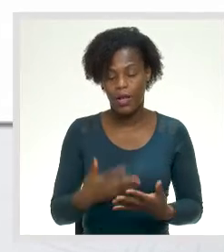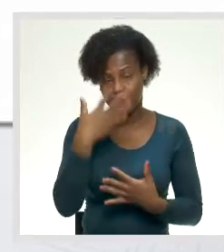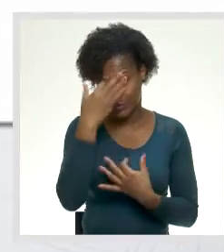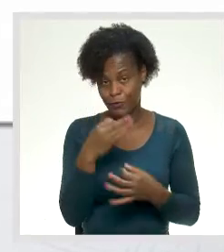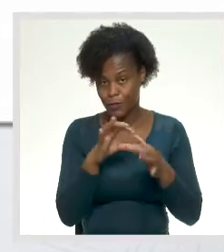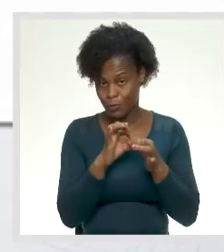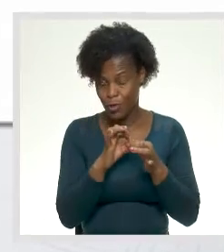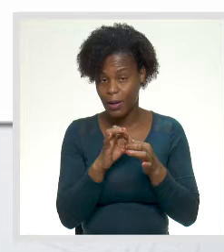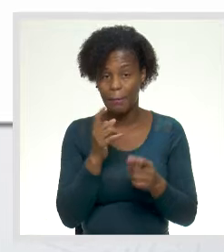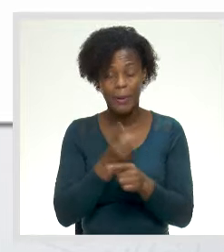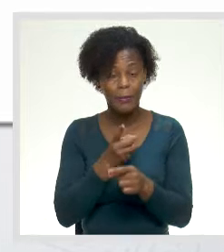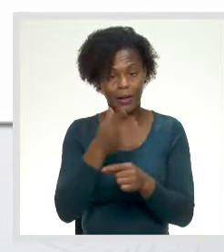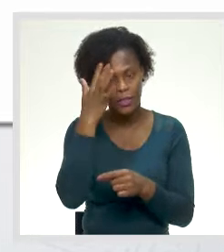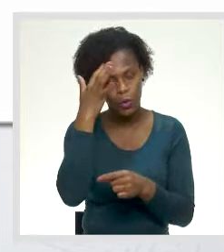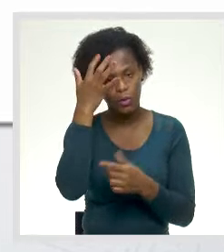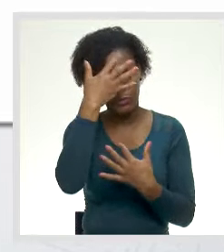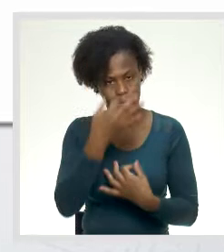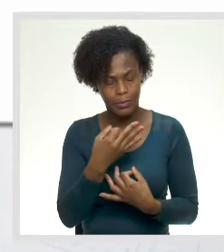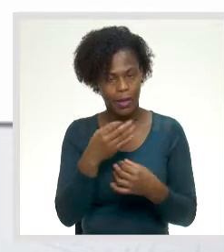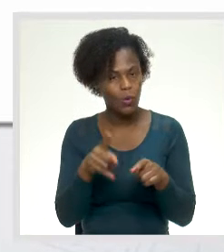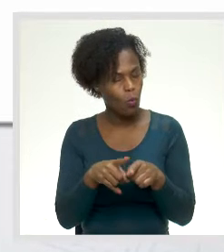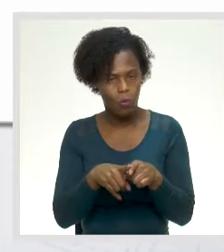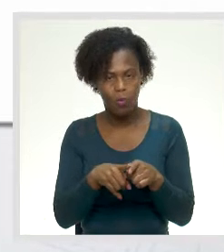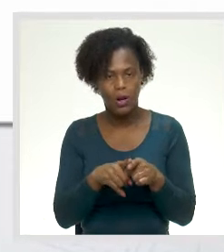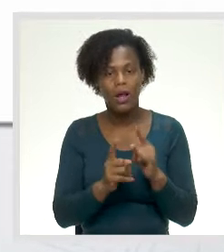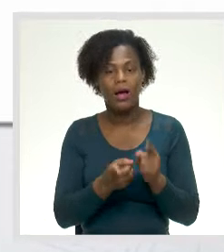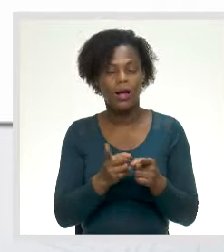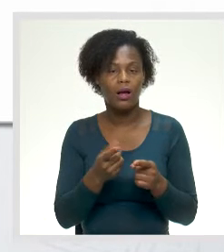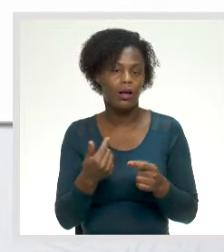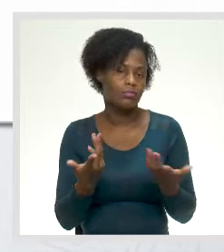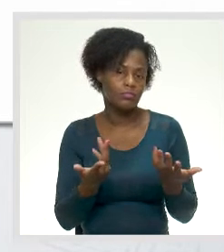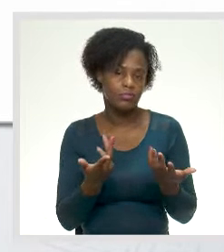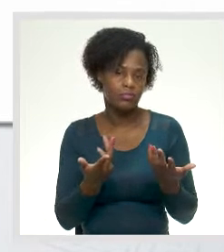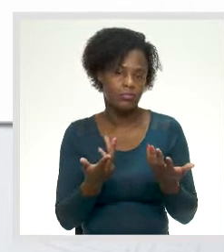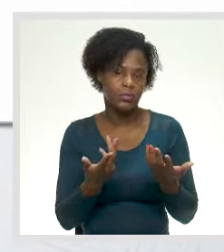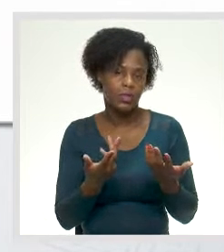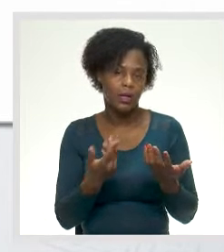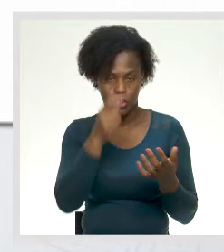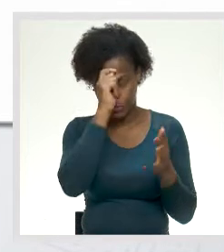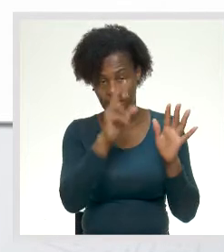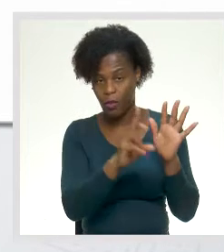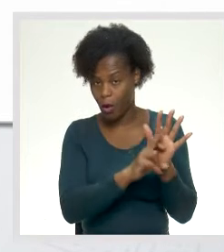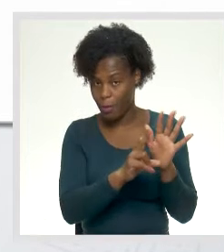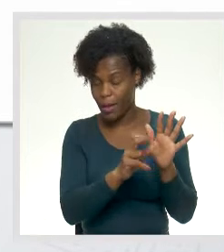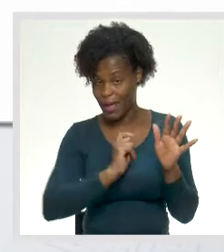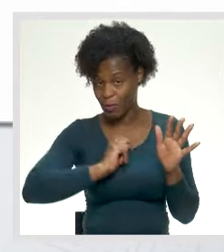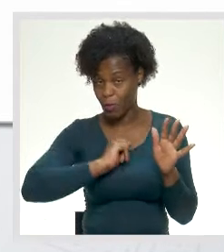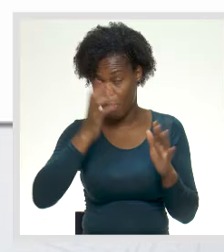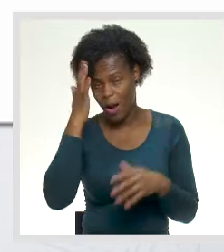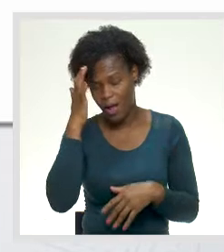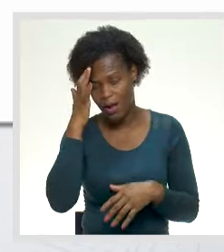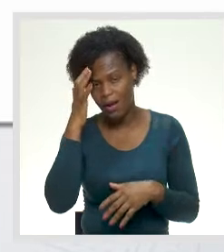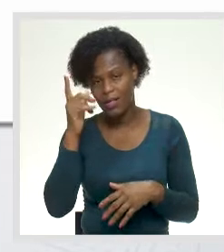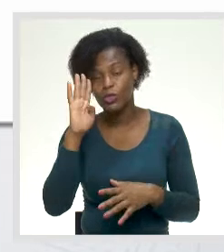Civismo é mesmo que atitude e comportamento que diz respeito para com as normas ético,